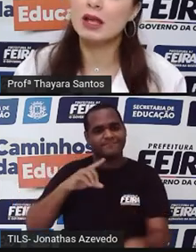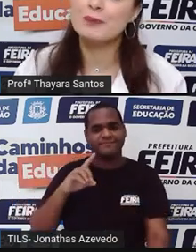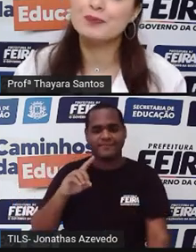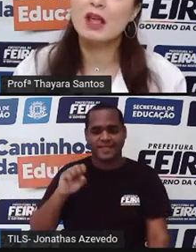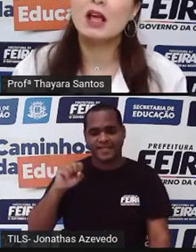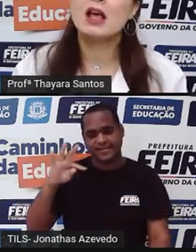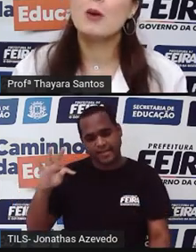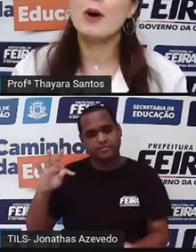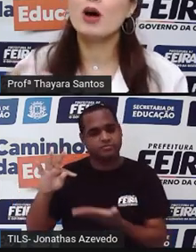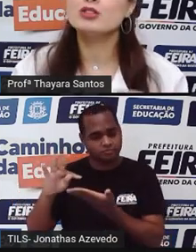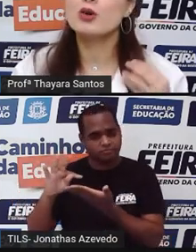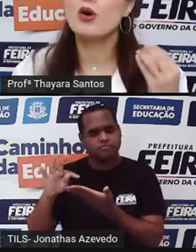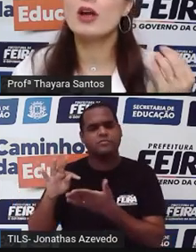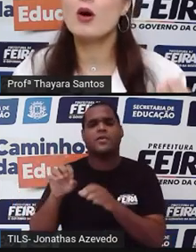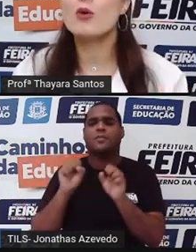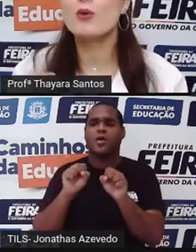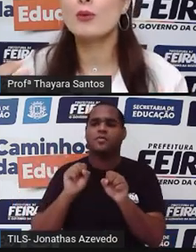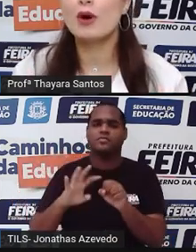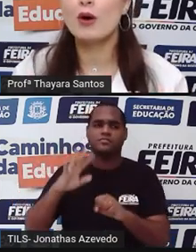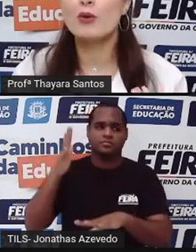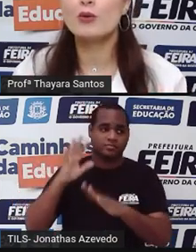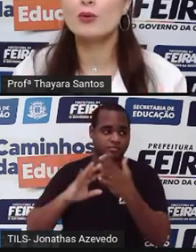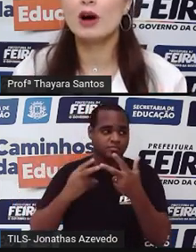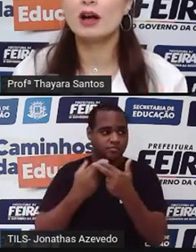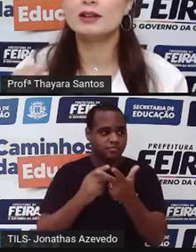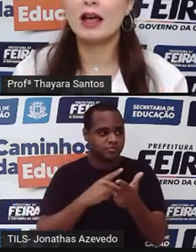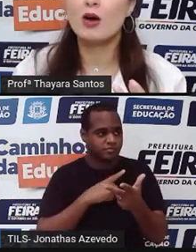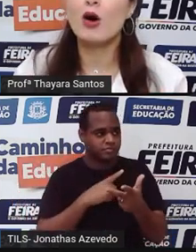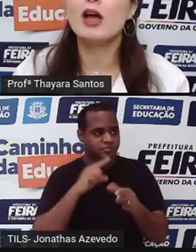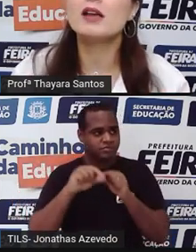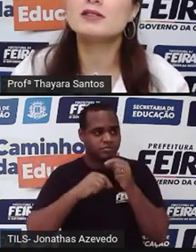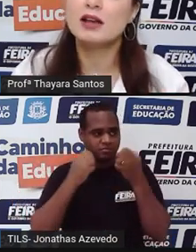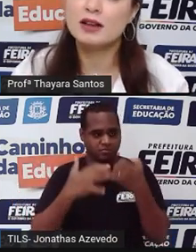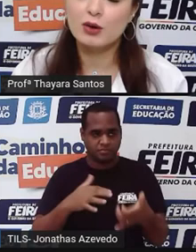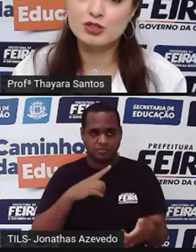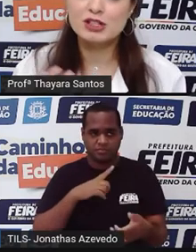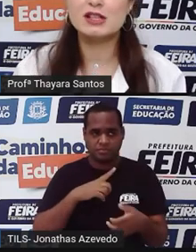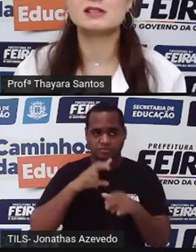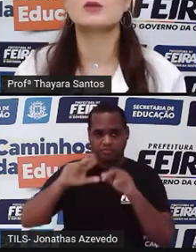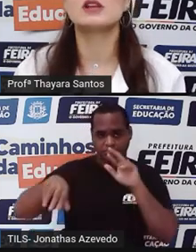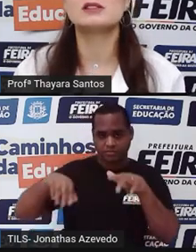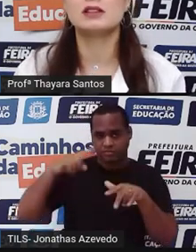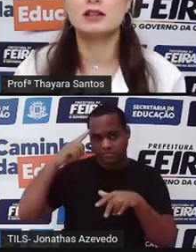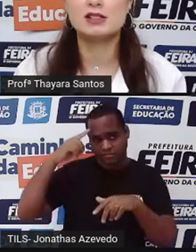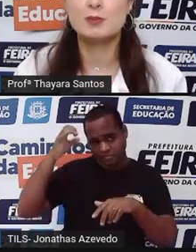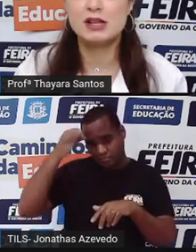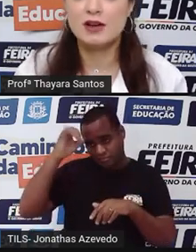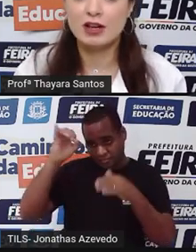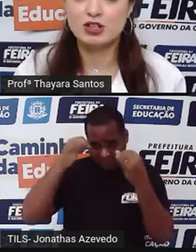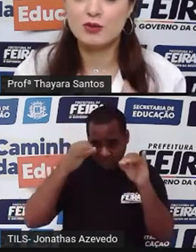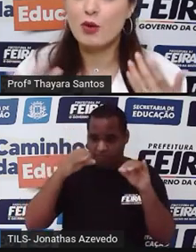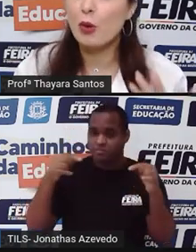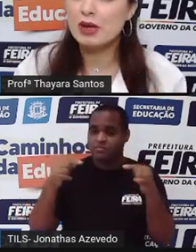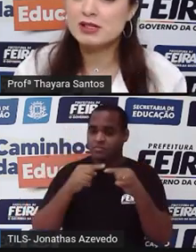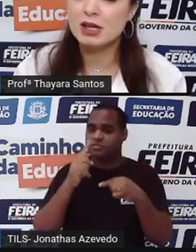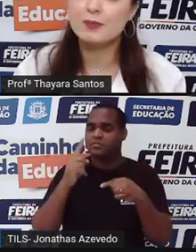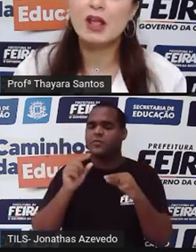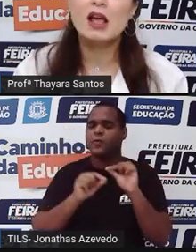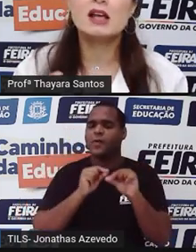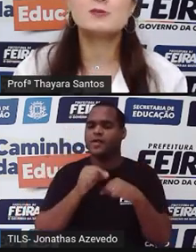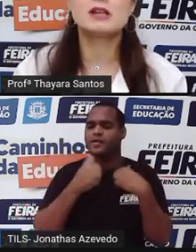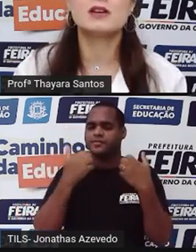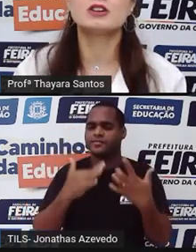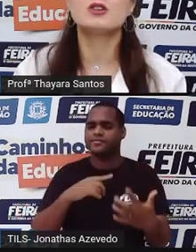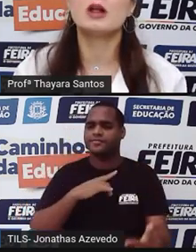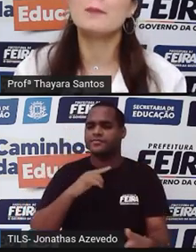só que pode ocorrer algum alguma intercorrência na utilização desse desse preservativo Como